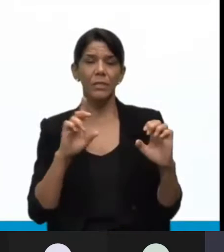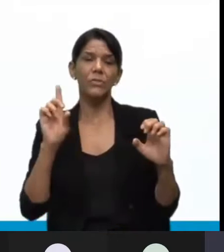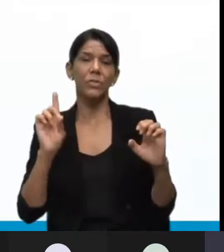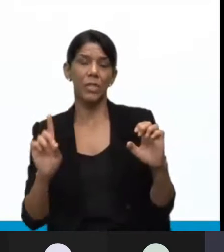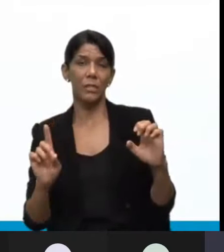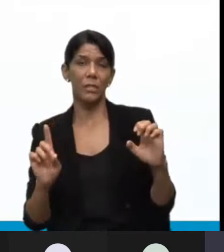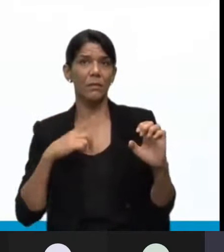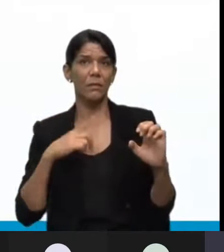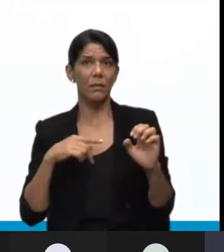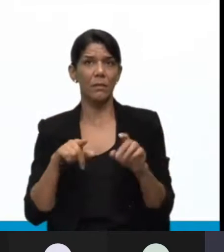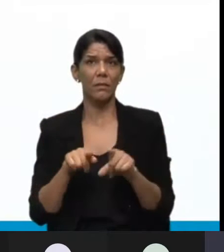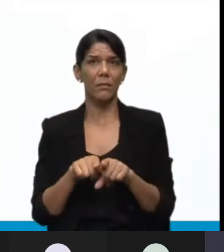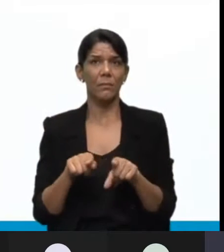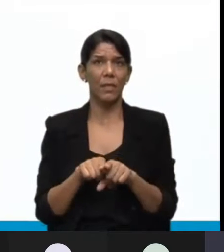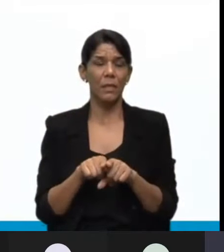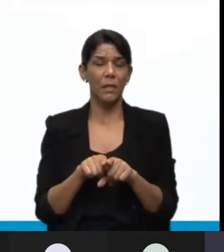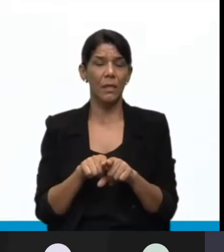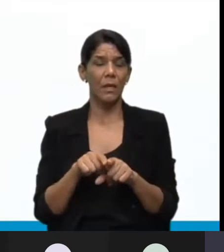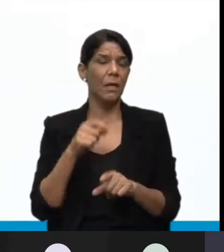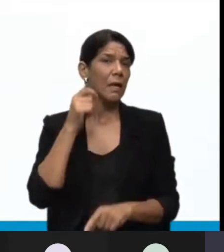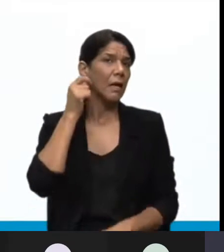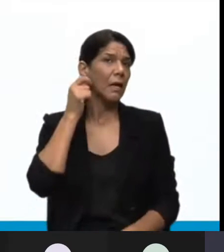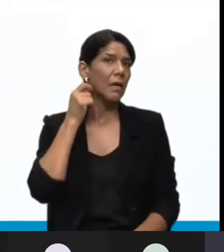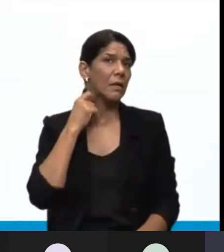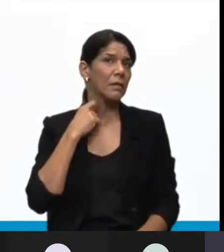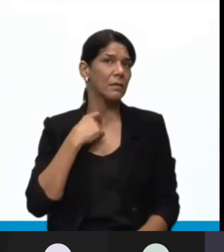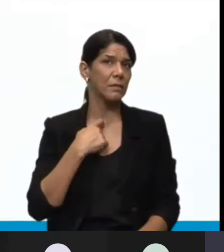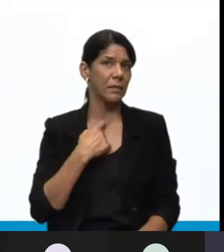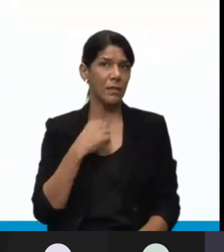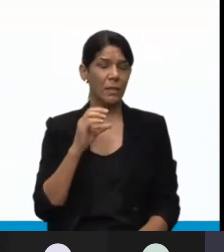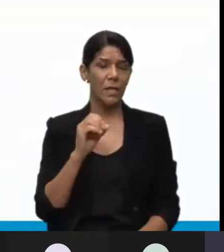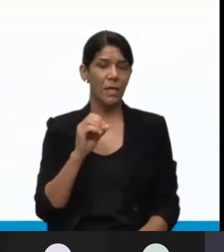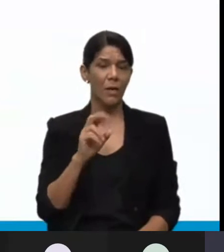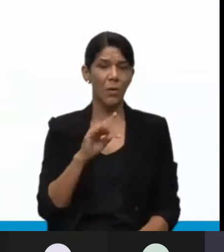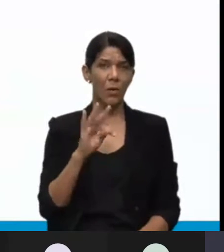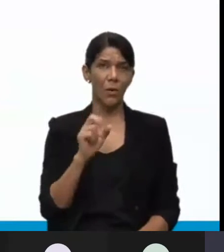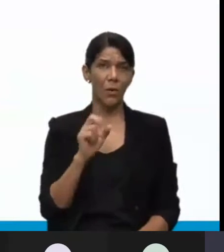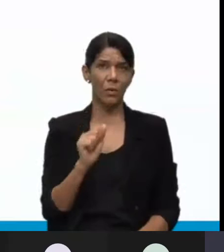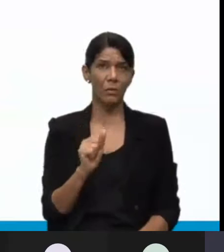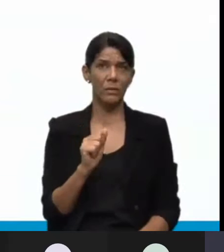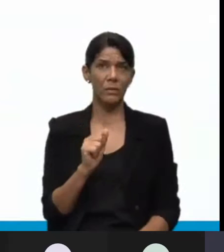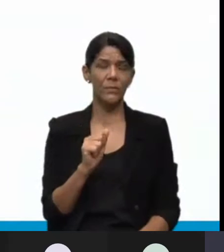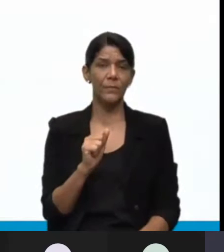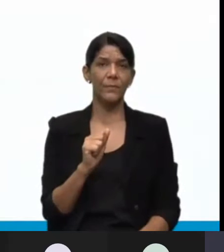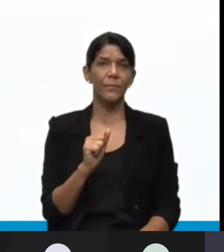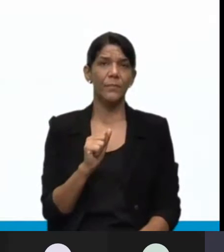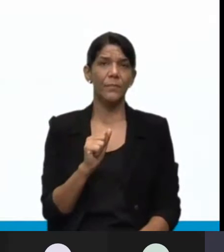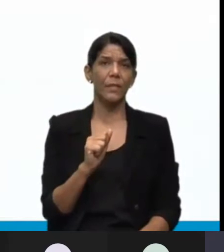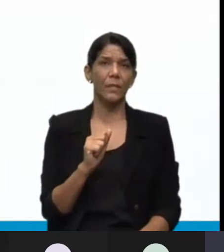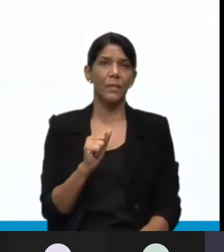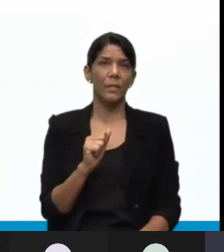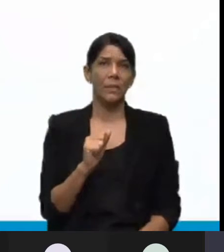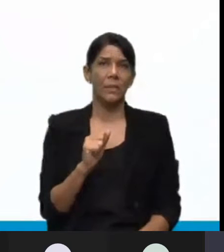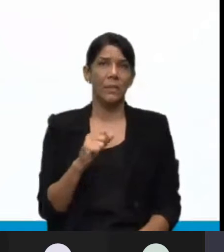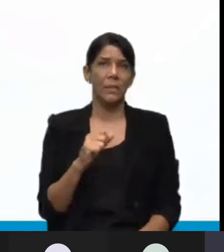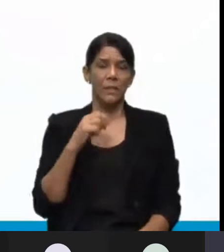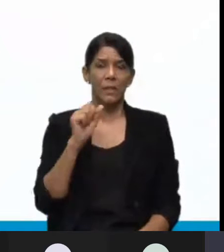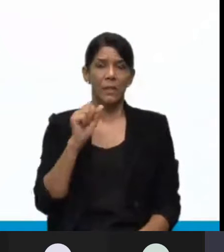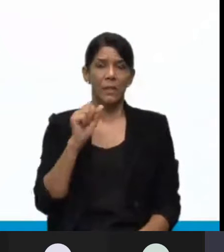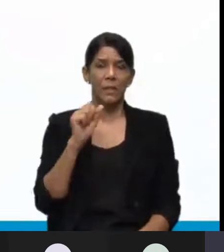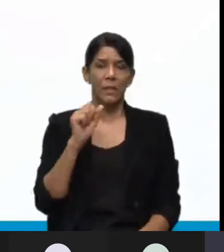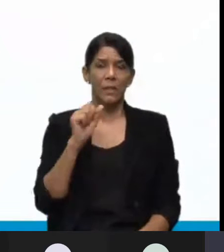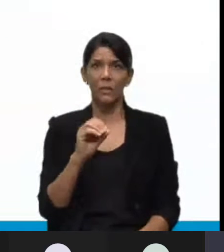direita. Nós temos a artéria aorta, né, então essa região aqui nós chamamos de aorta ascendente,